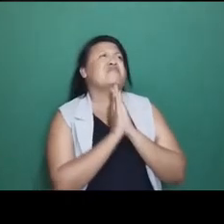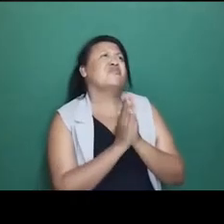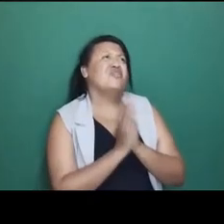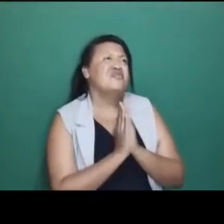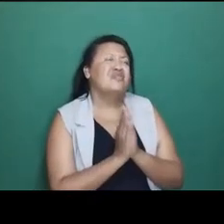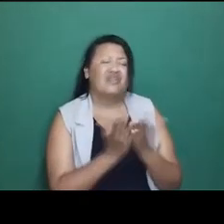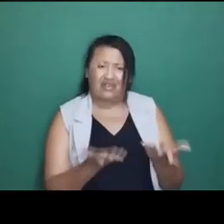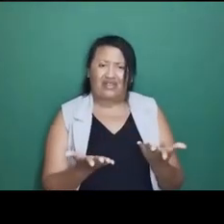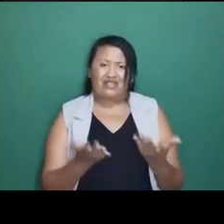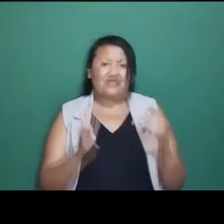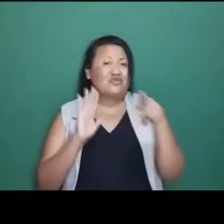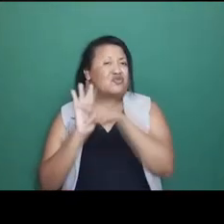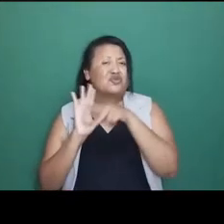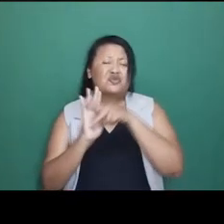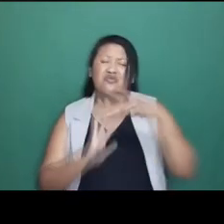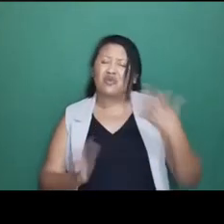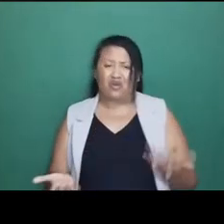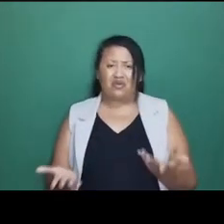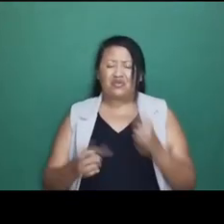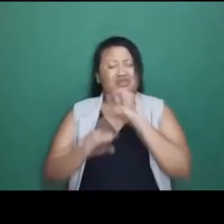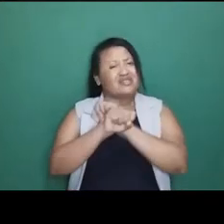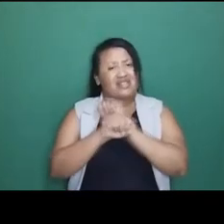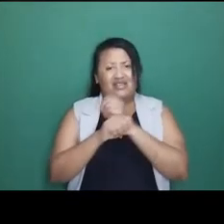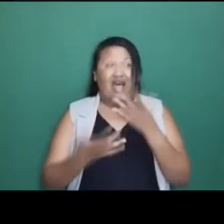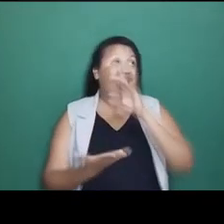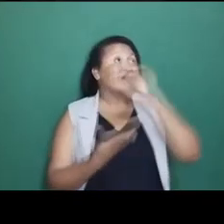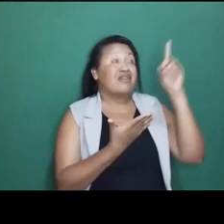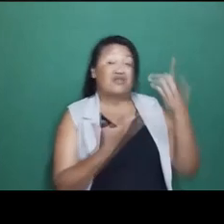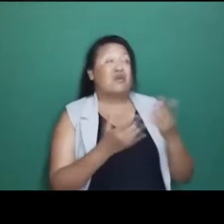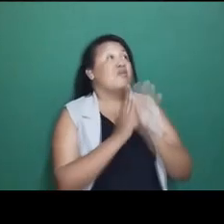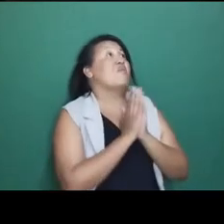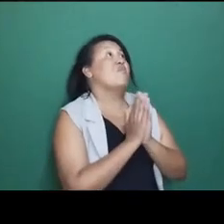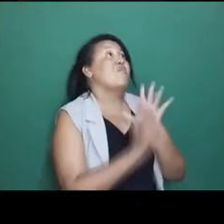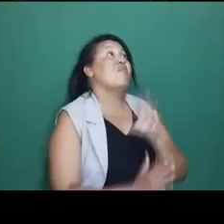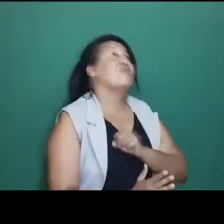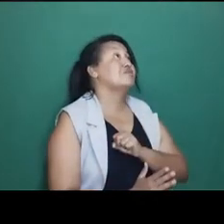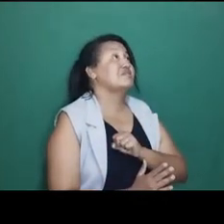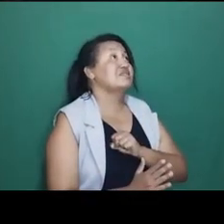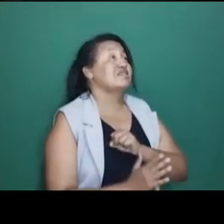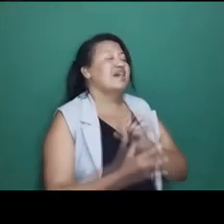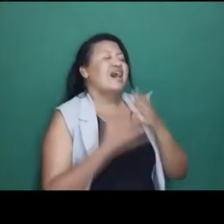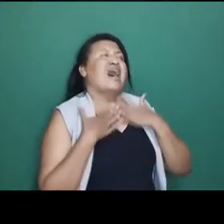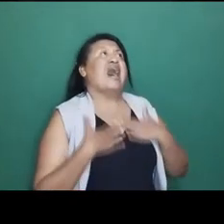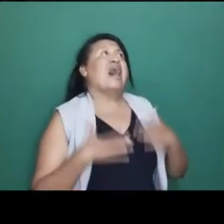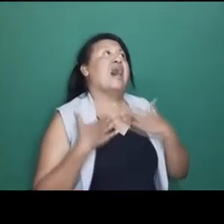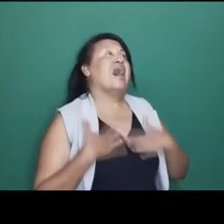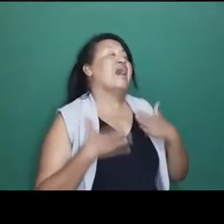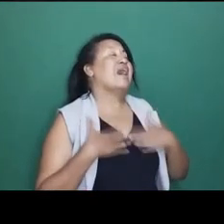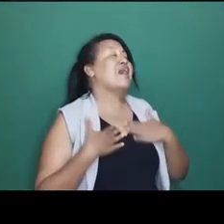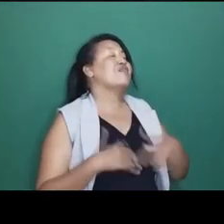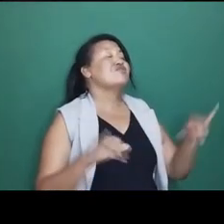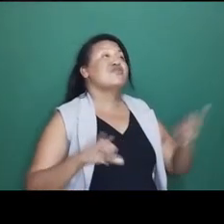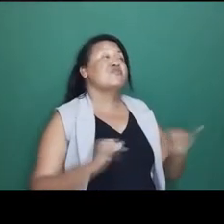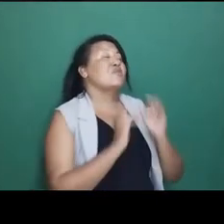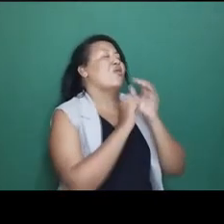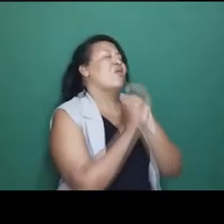dos próprios escravos a Deus pelo amor de Deus alívio venha aliviar o nosso sofrimento óleo por